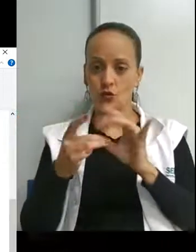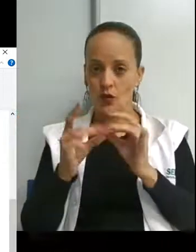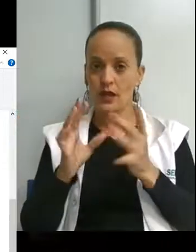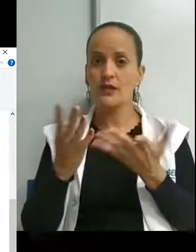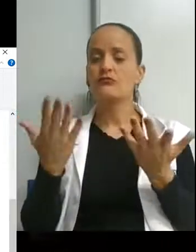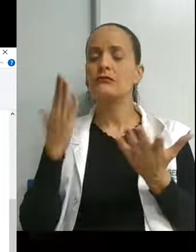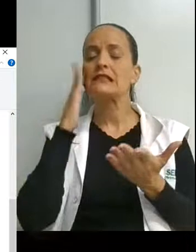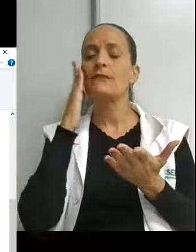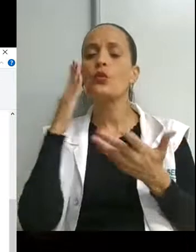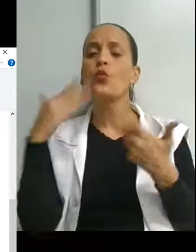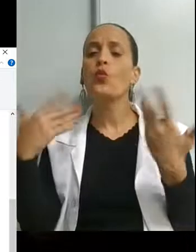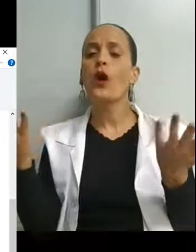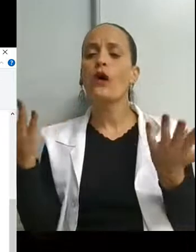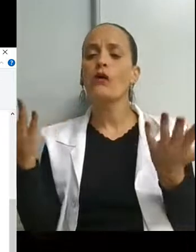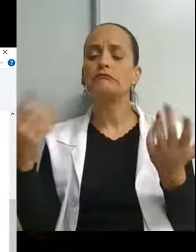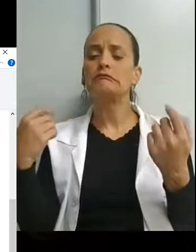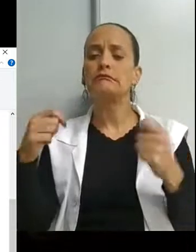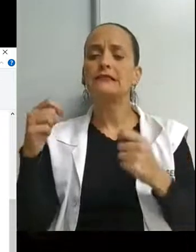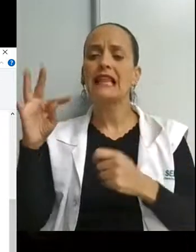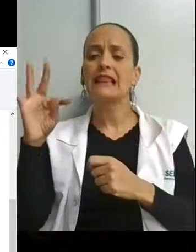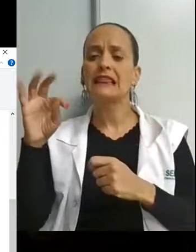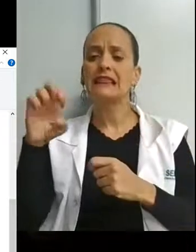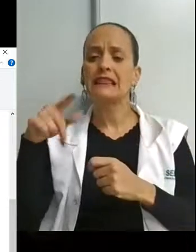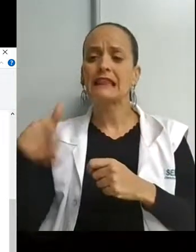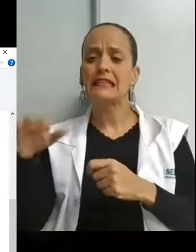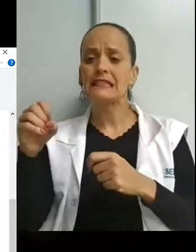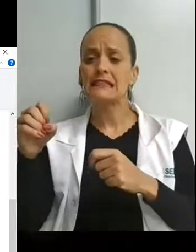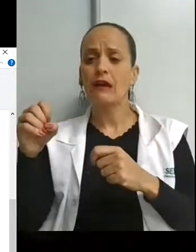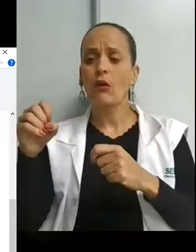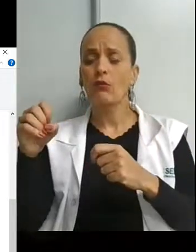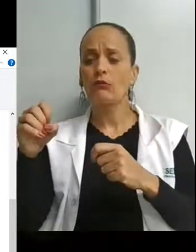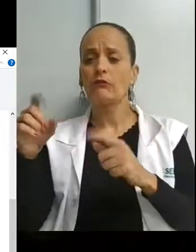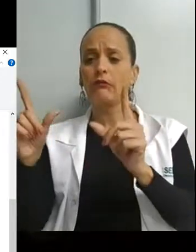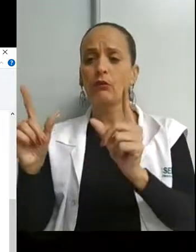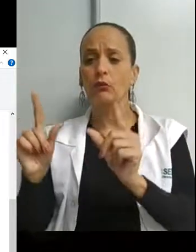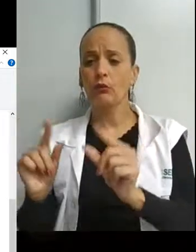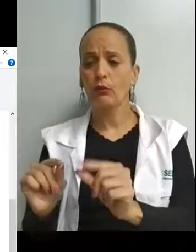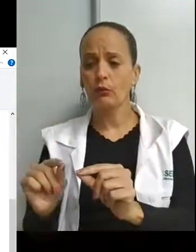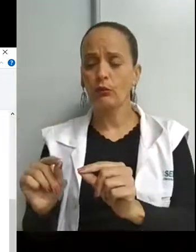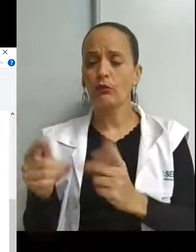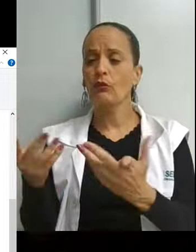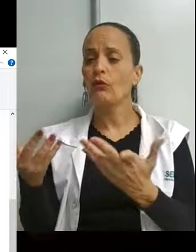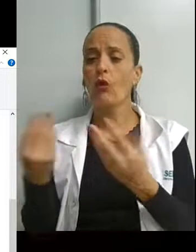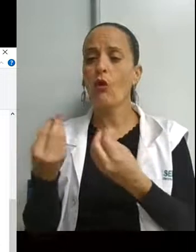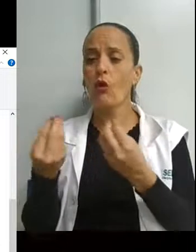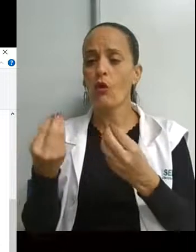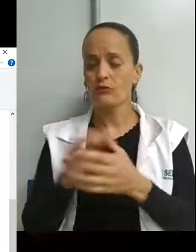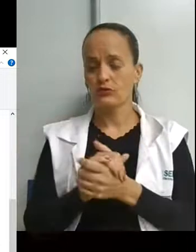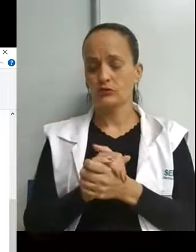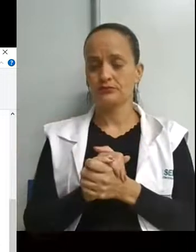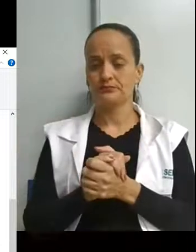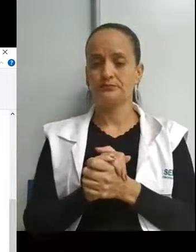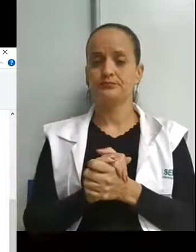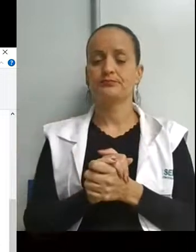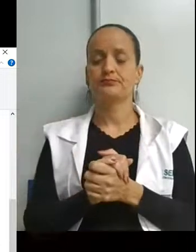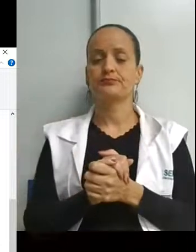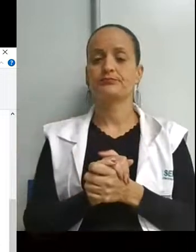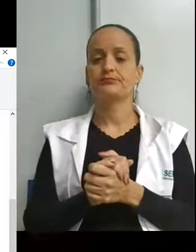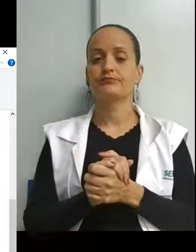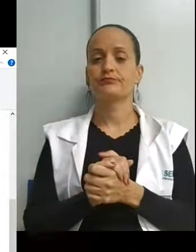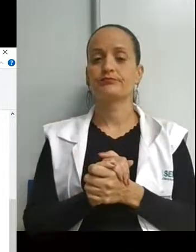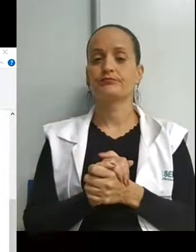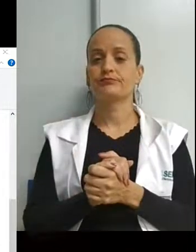Quanto que é a queda de tensão que houve no quê? Que pode haver no circuito das luminárias. Como assim, professor? Se a gente dá uma